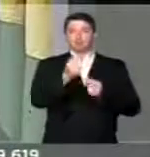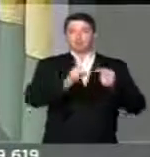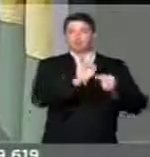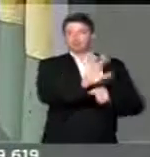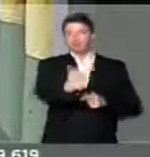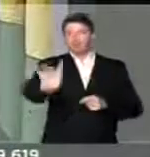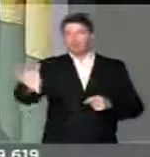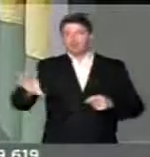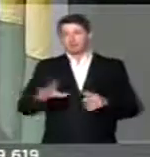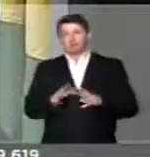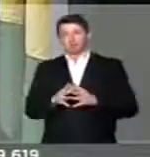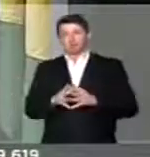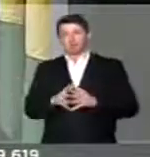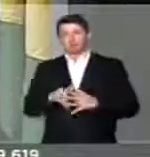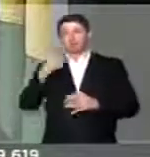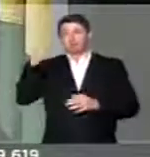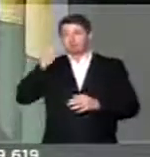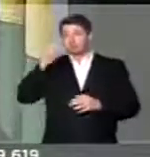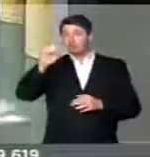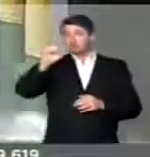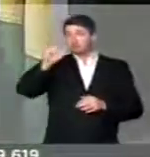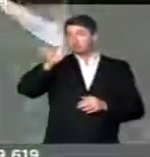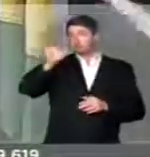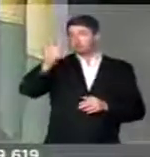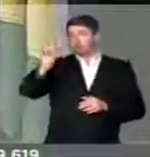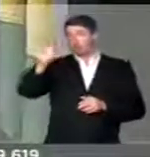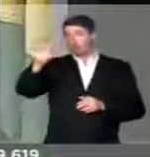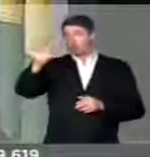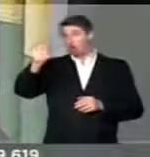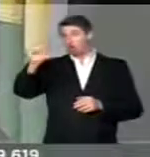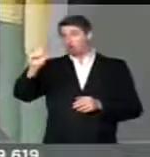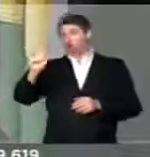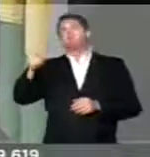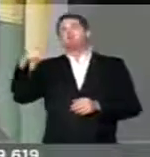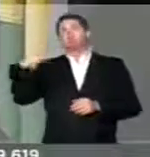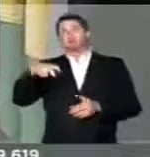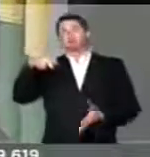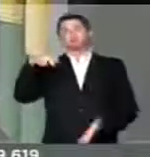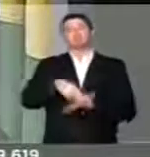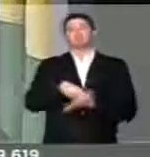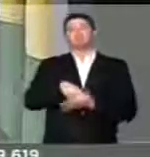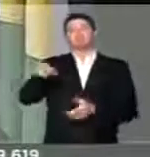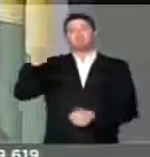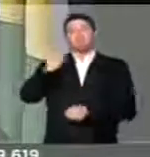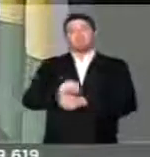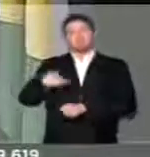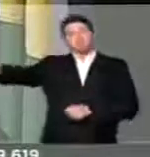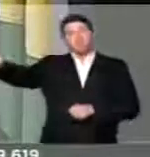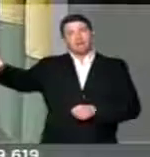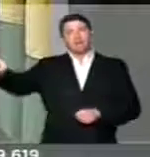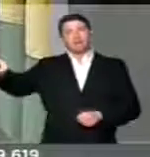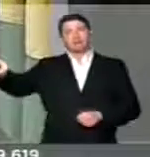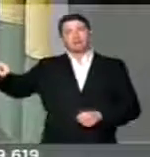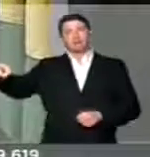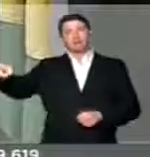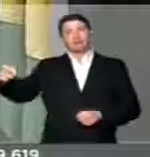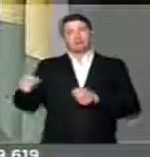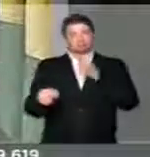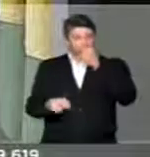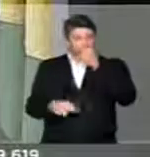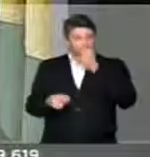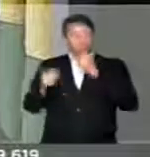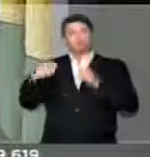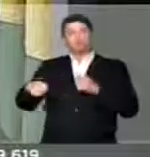partido. O deputado Silvio Costa precisa ser parado, precisa receber